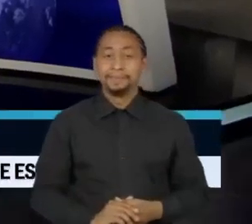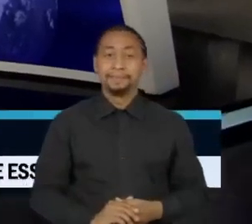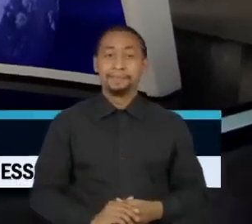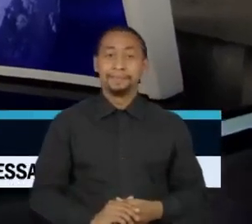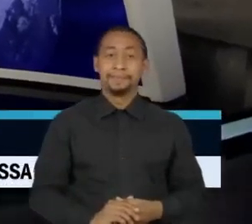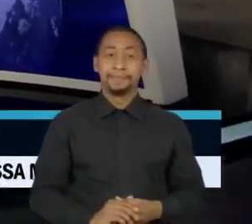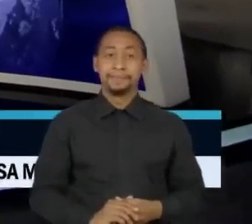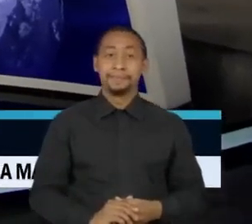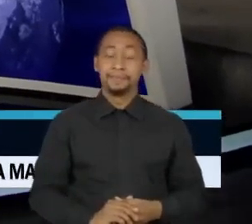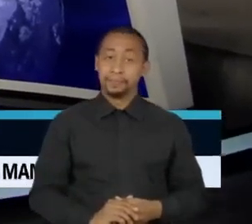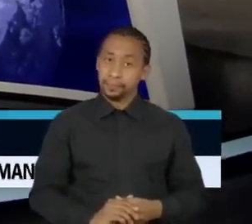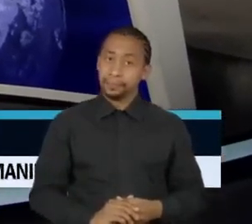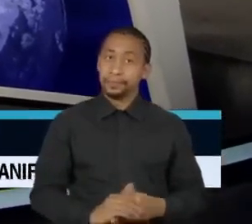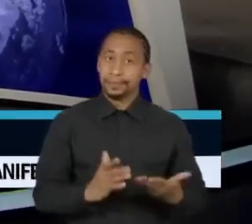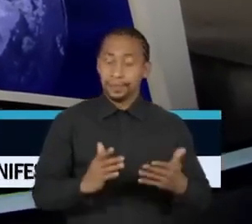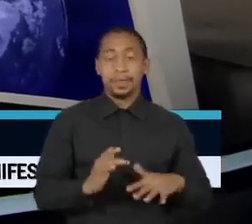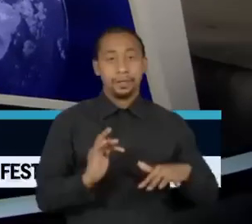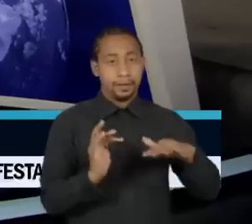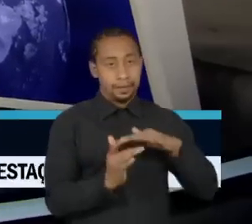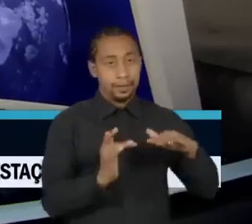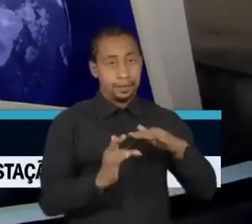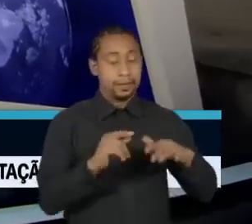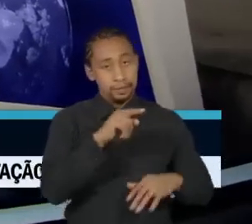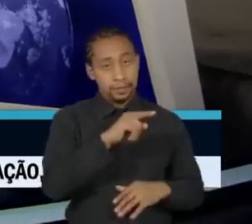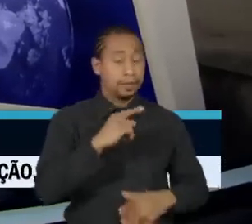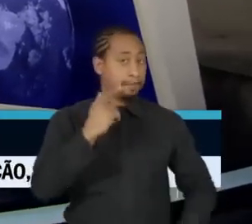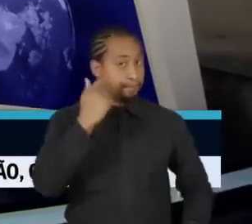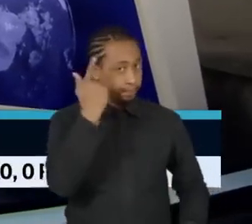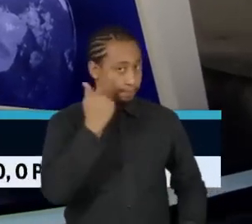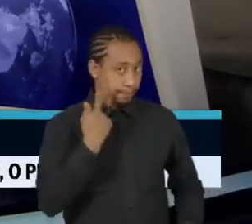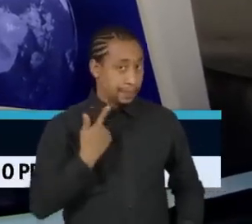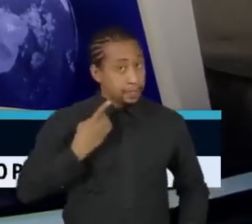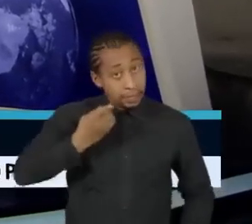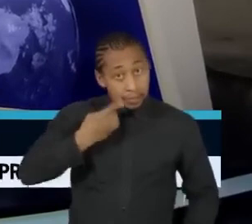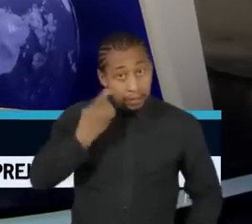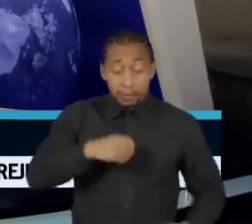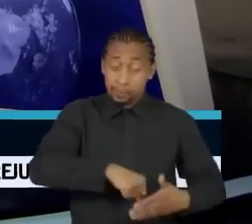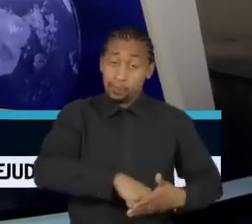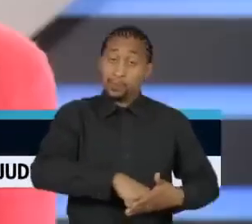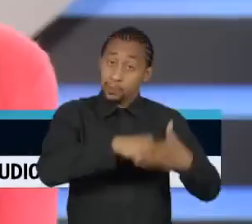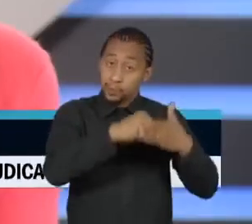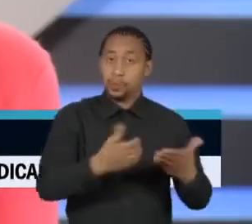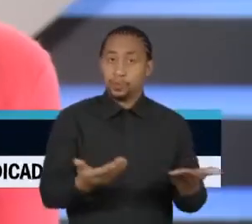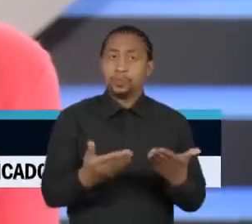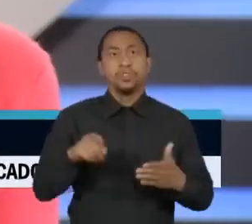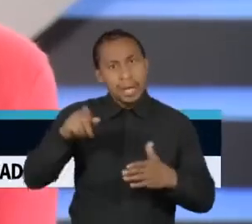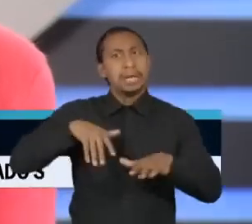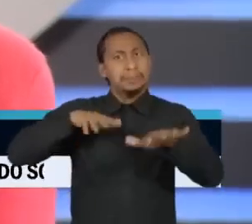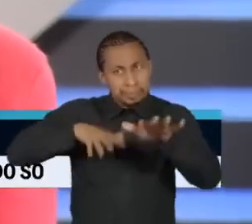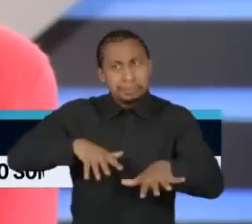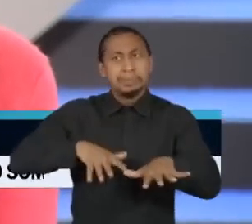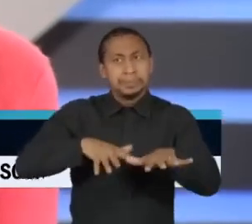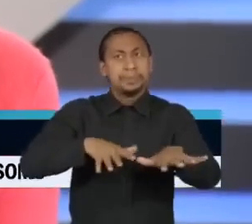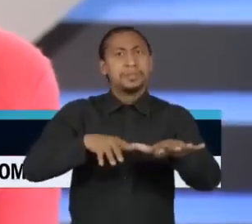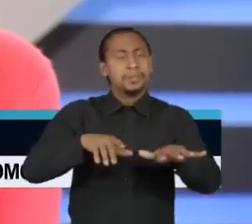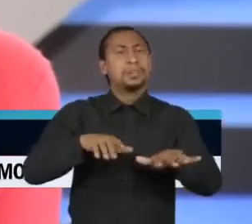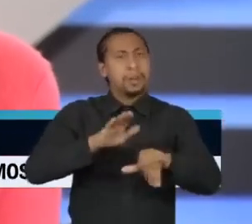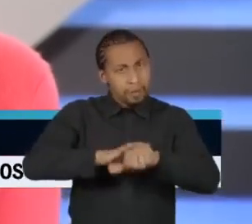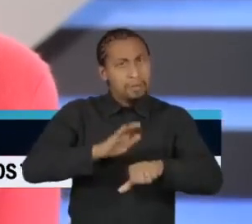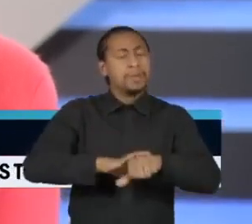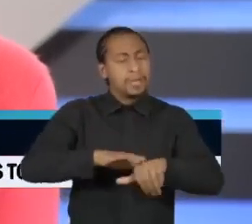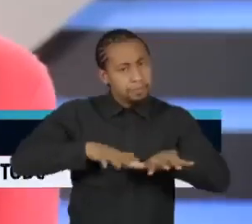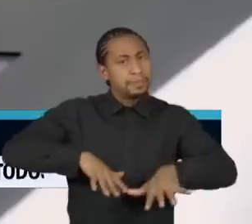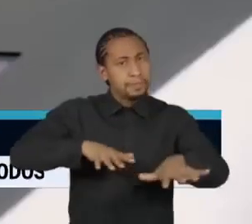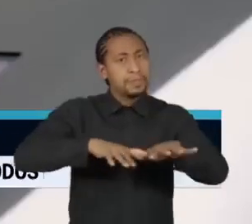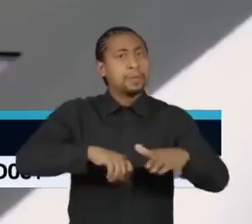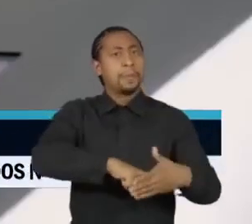as redes da deputada bolsonaroista Carla Zambelli também foram derrubadas hoje capaz ela sendo defesa das manifestações nas nos bloqueios nas